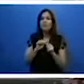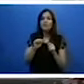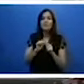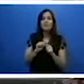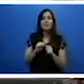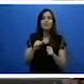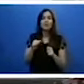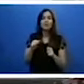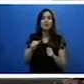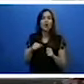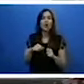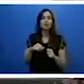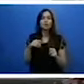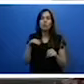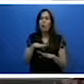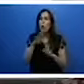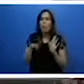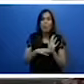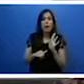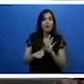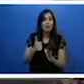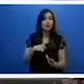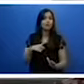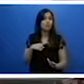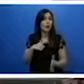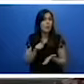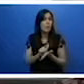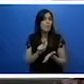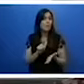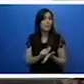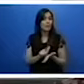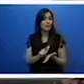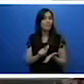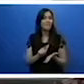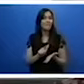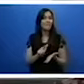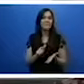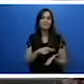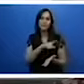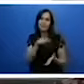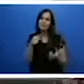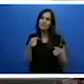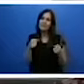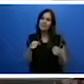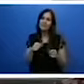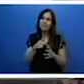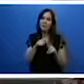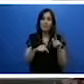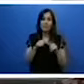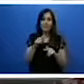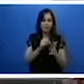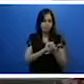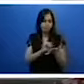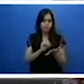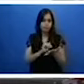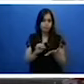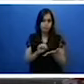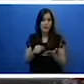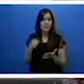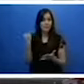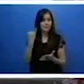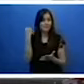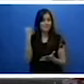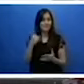fazer quando você tiver um papel, uma atividade em folhinha ou no seu material, tá? Então, vamos